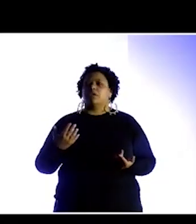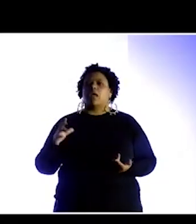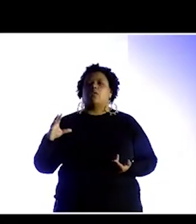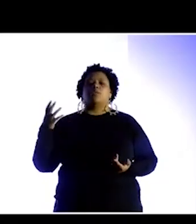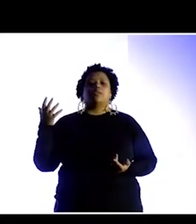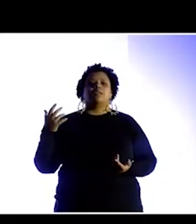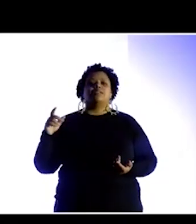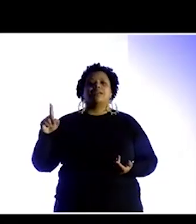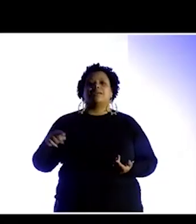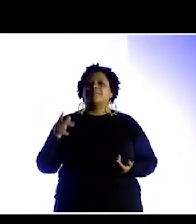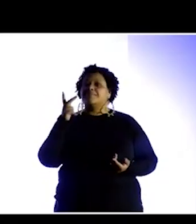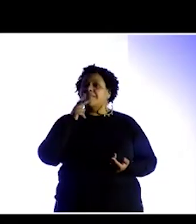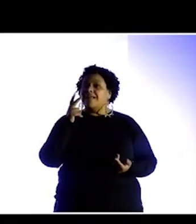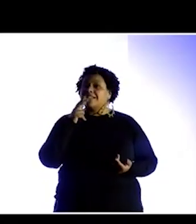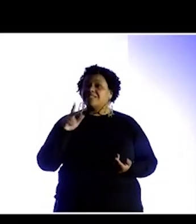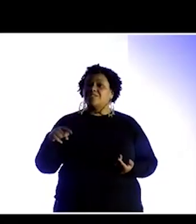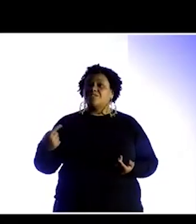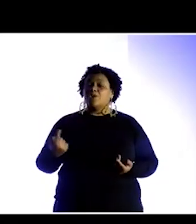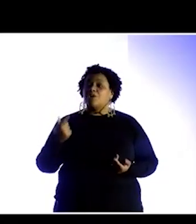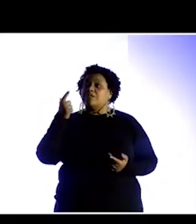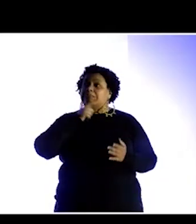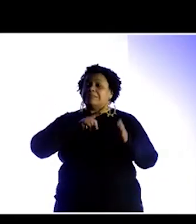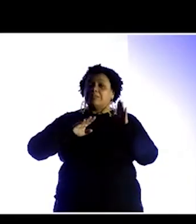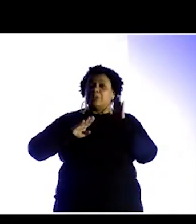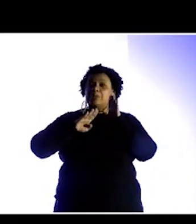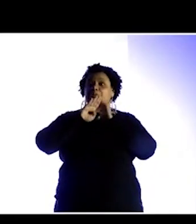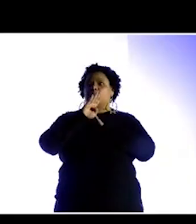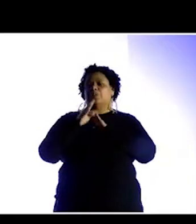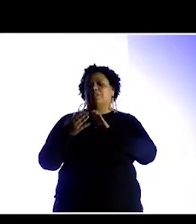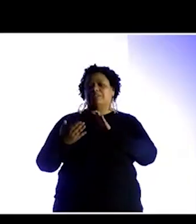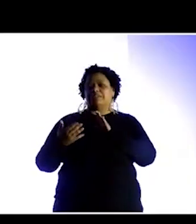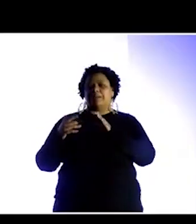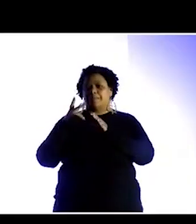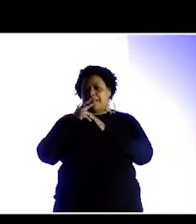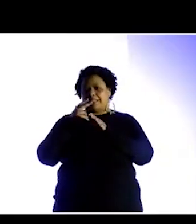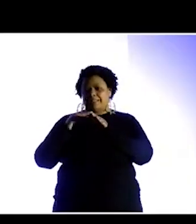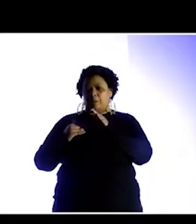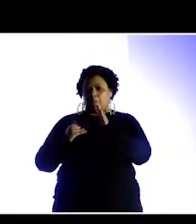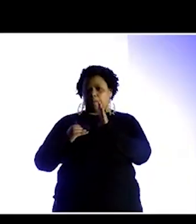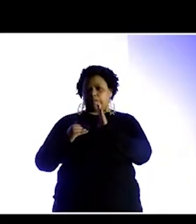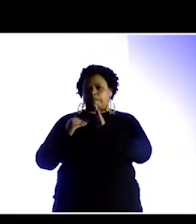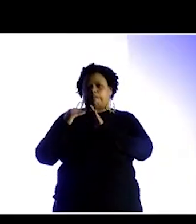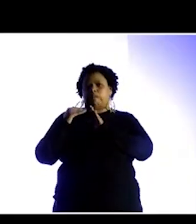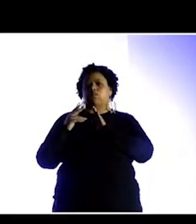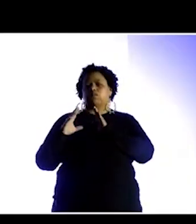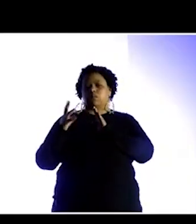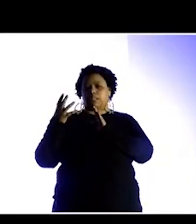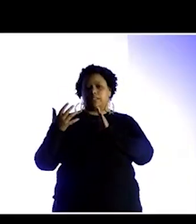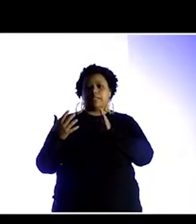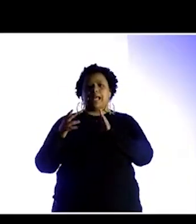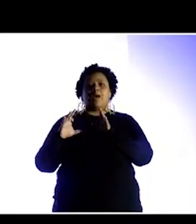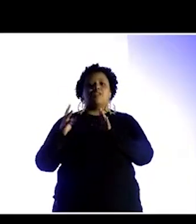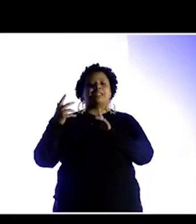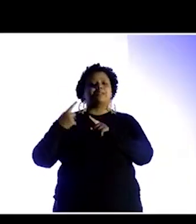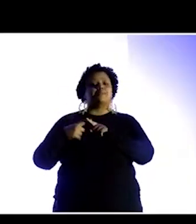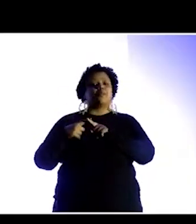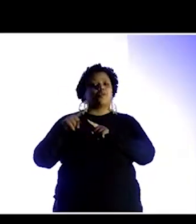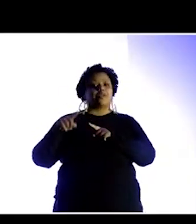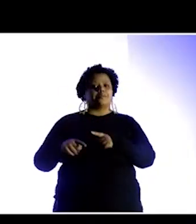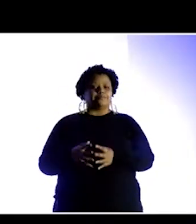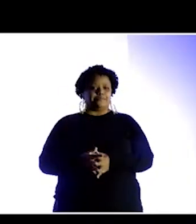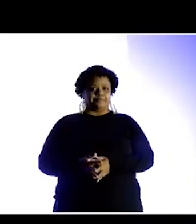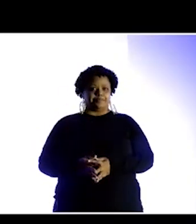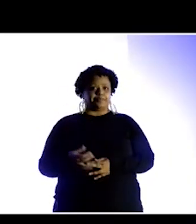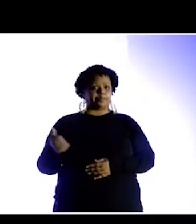causa um efeito que é como se a gente aumentasse esse reservatório. A gente meio que aumenta esse reservatório. E o que acontece quando eu aumento?